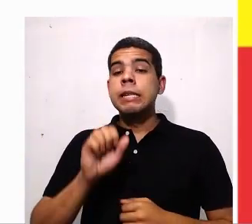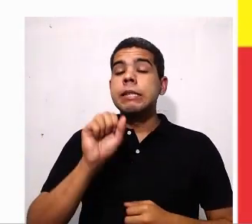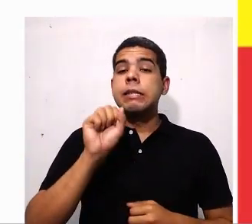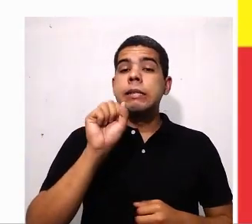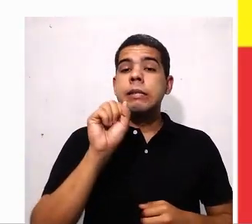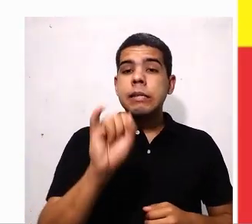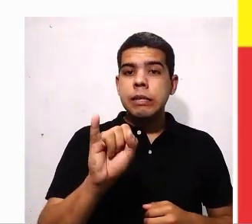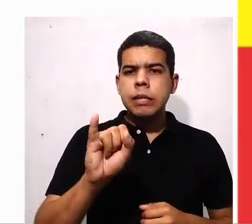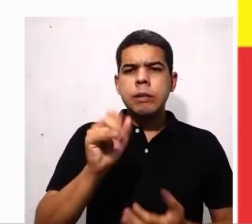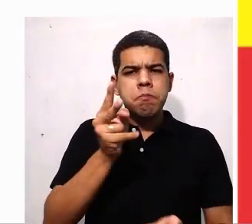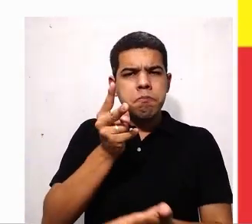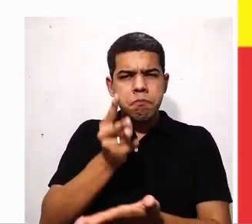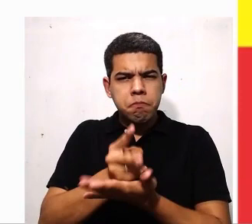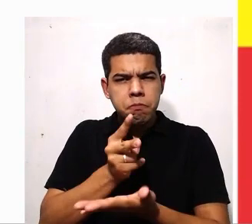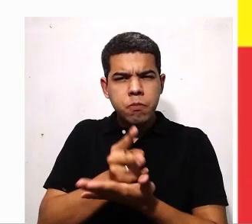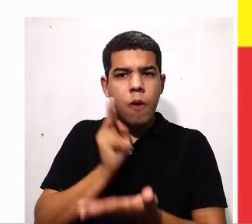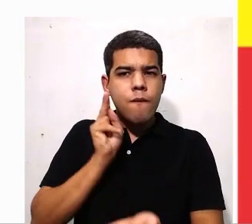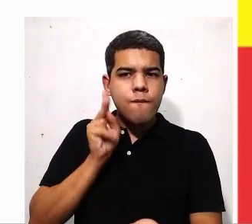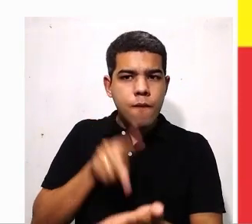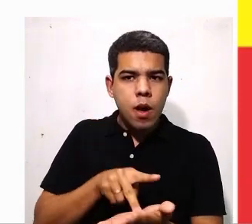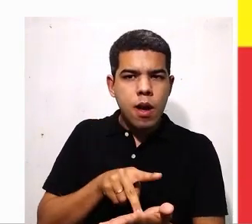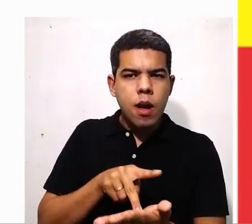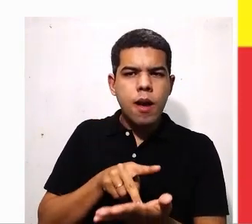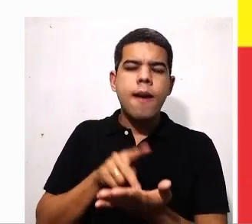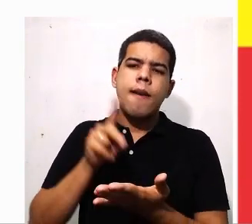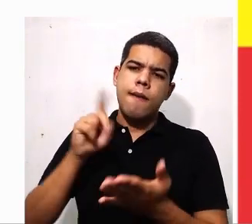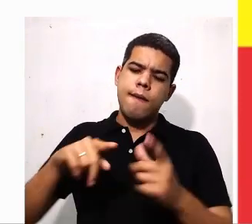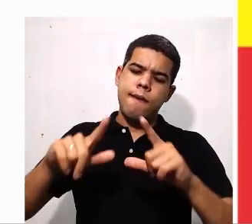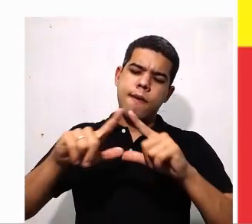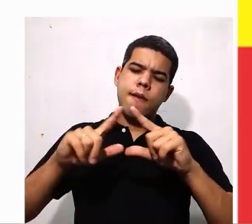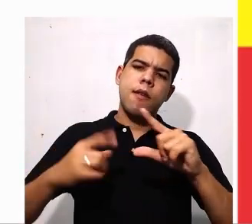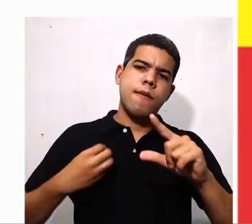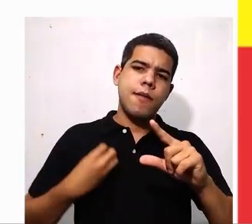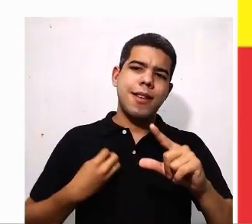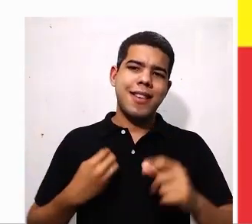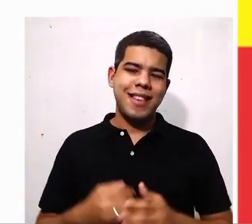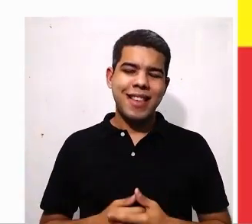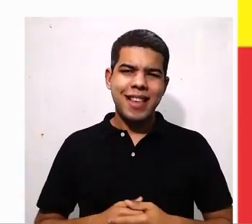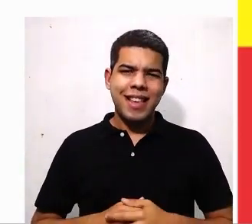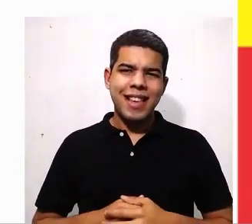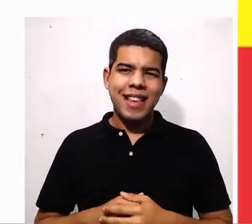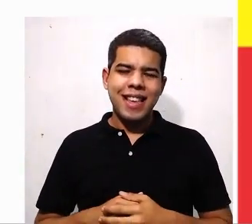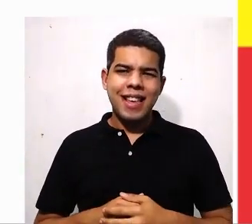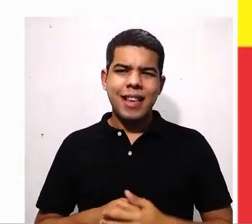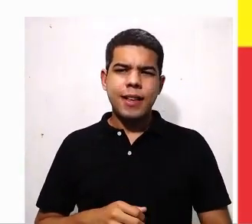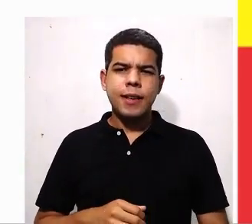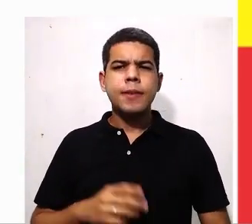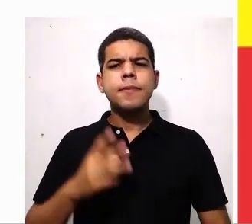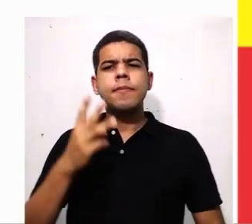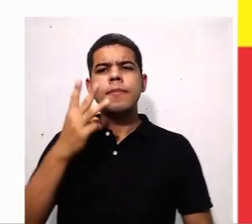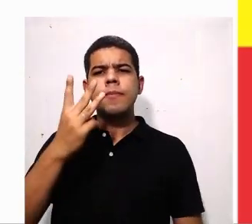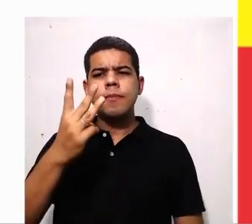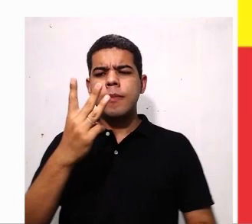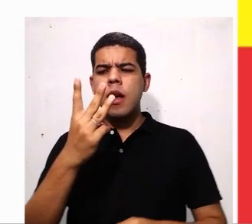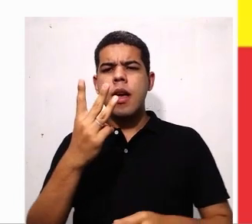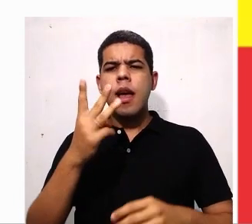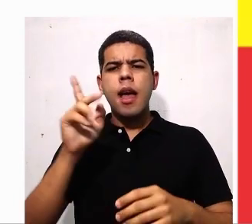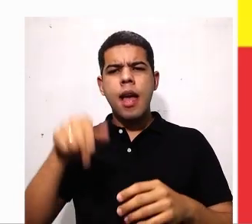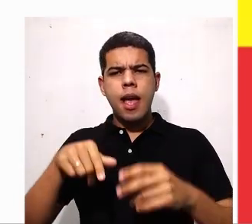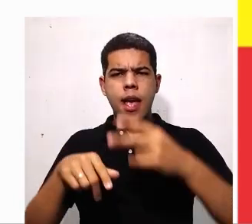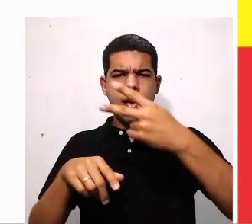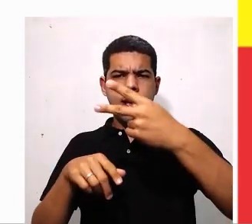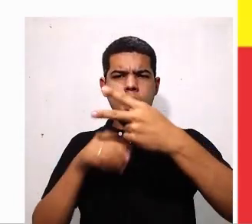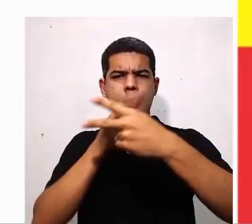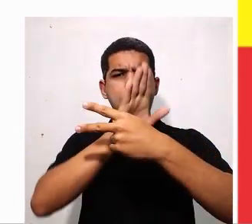é menor que 4 mais 2. Veja que 3 é menor que 6. Existe? Beleza. Essa informação